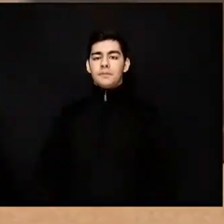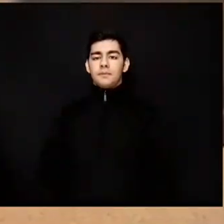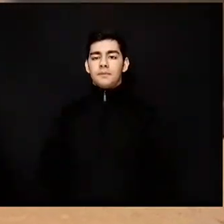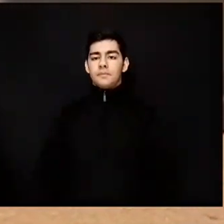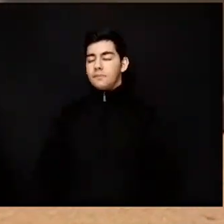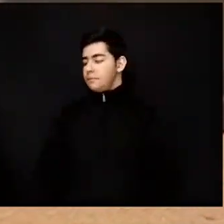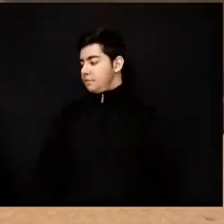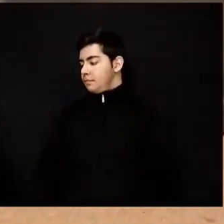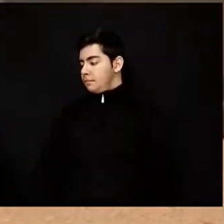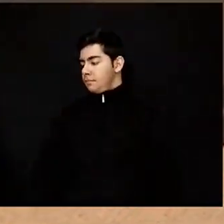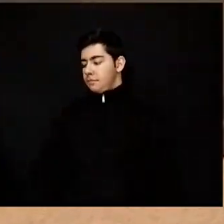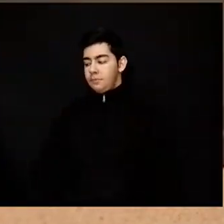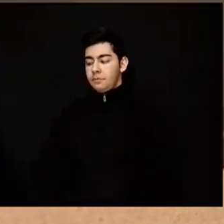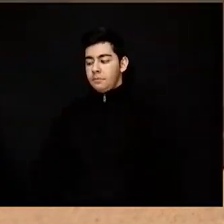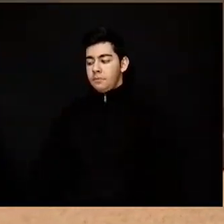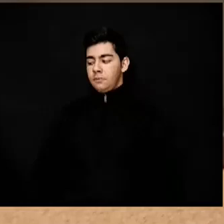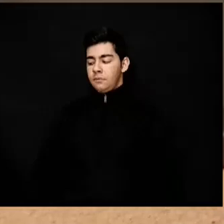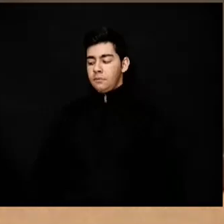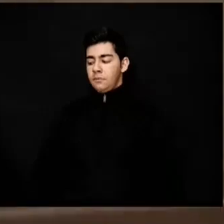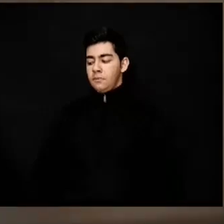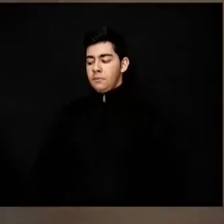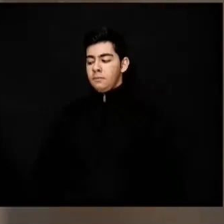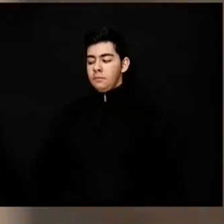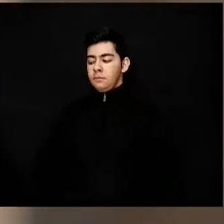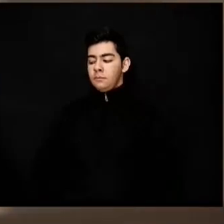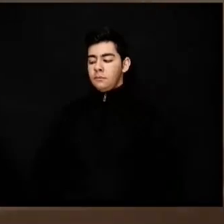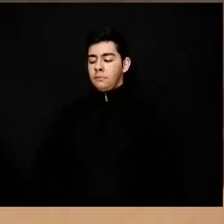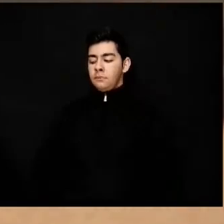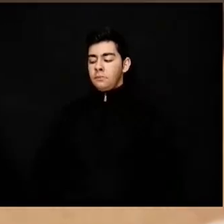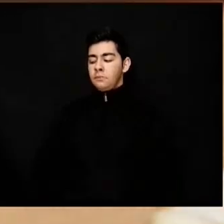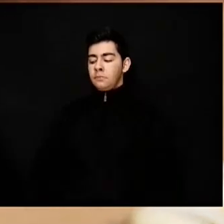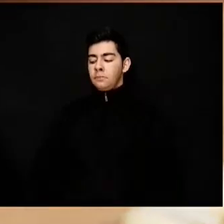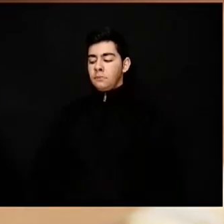Aí aqui, ó, ver se dá pra ver direitinho